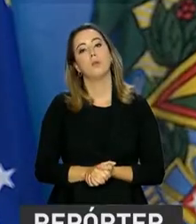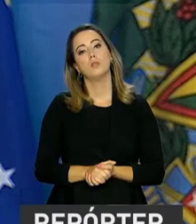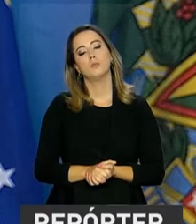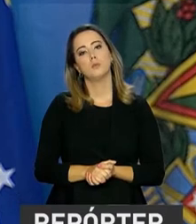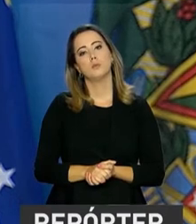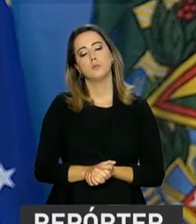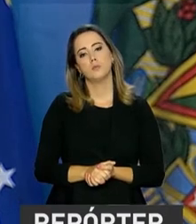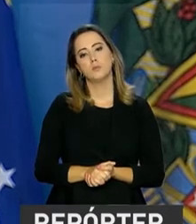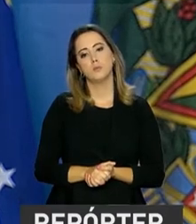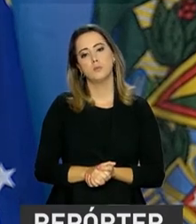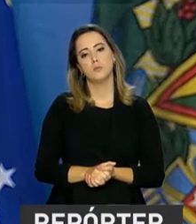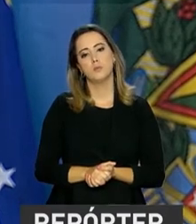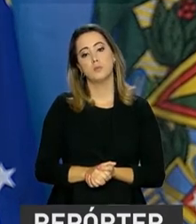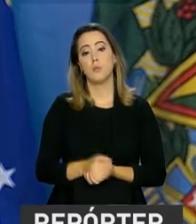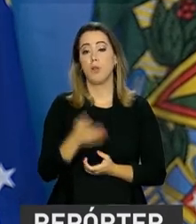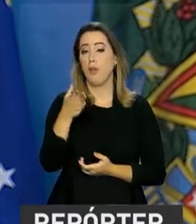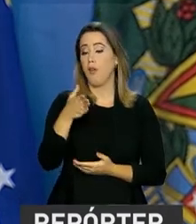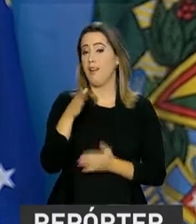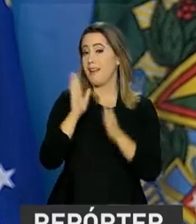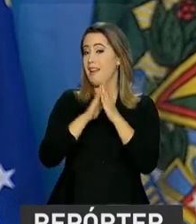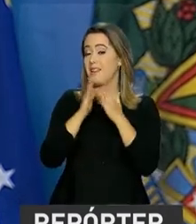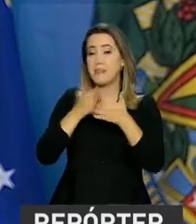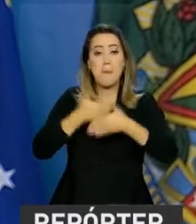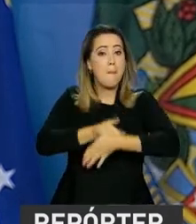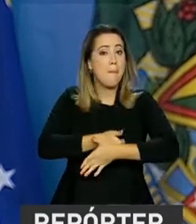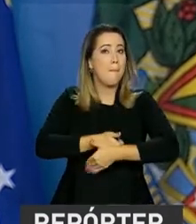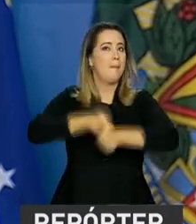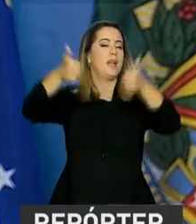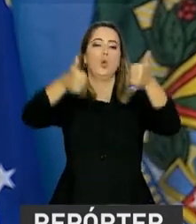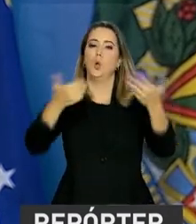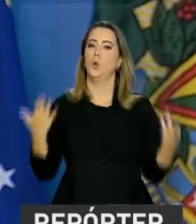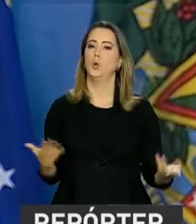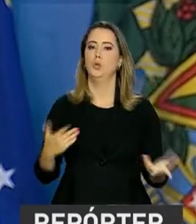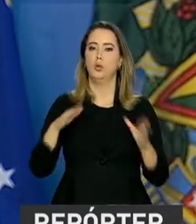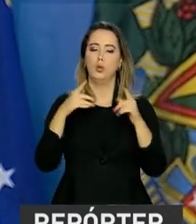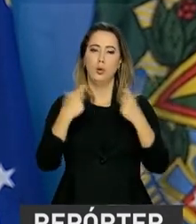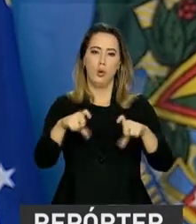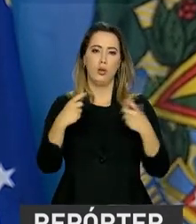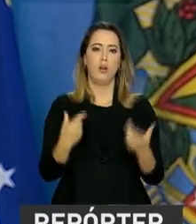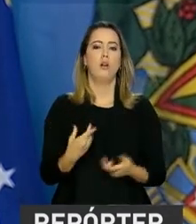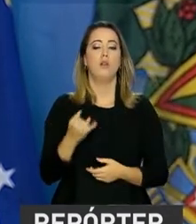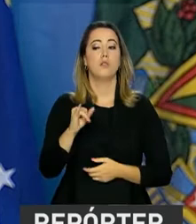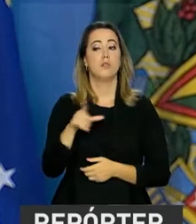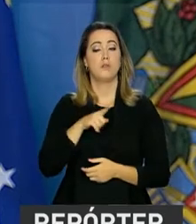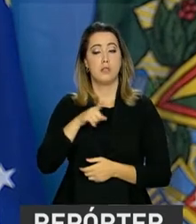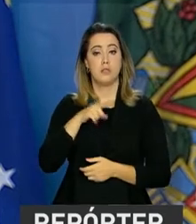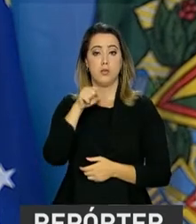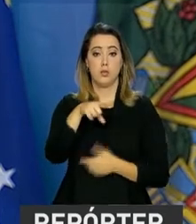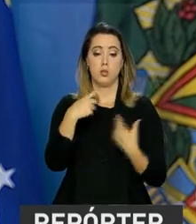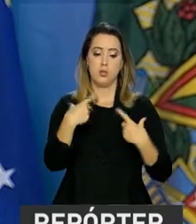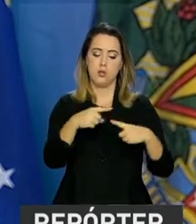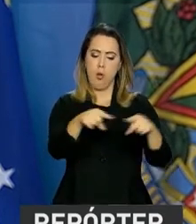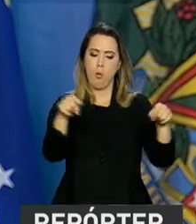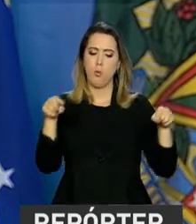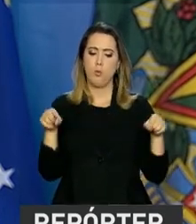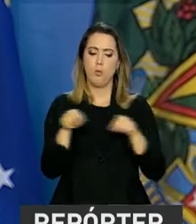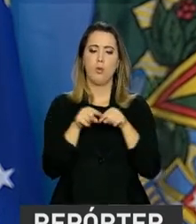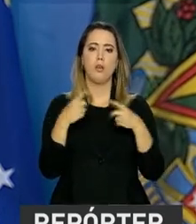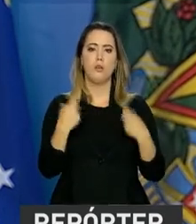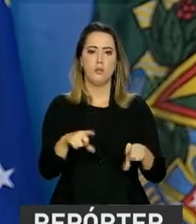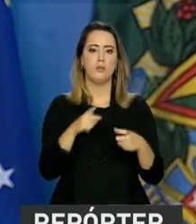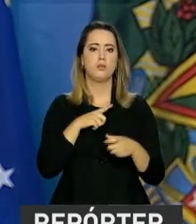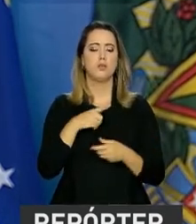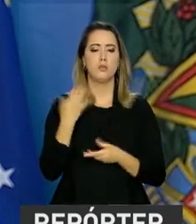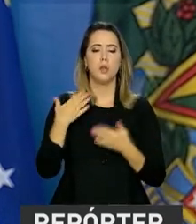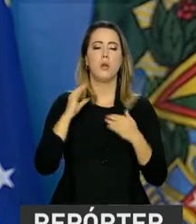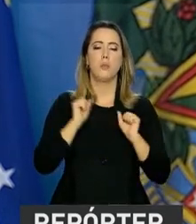Nada melhor do que a sua casa. Na sua casa, se você tem, reproduzindo as palavras do Luiz, se você tem um cantinho onde você